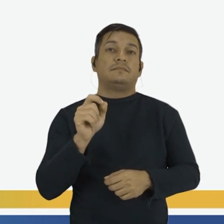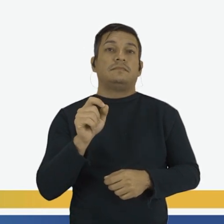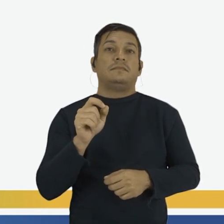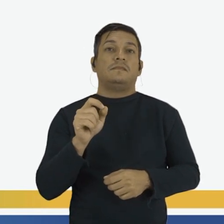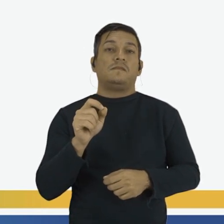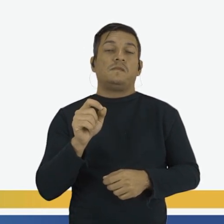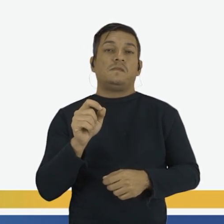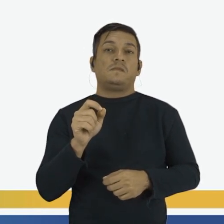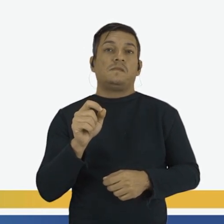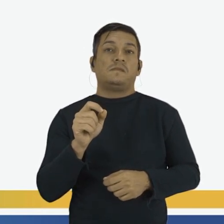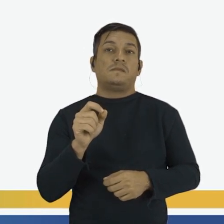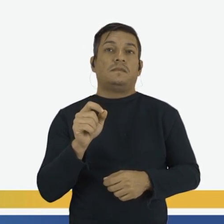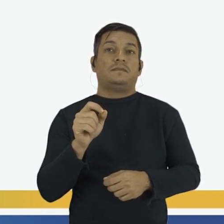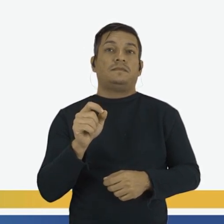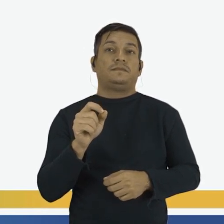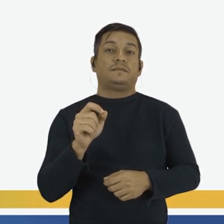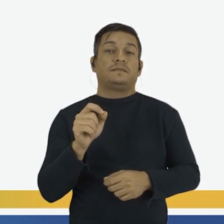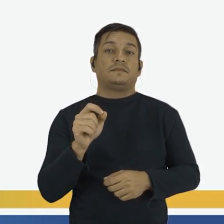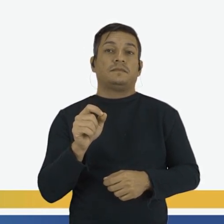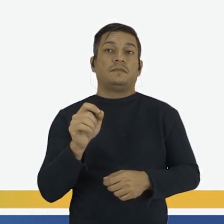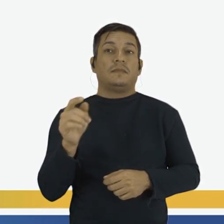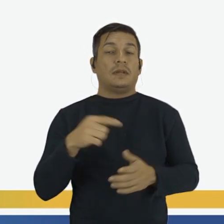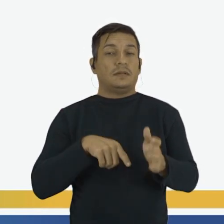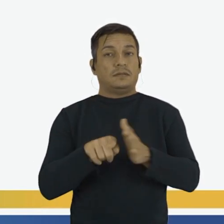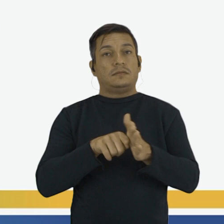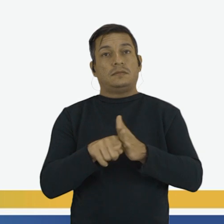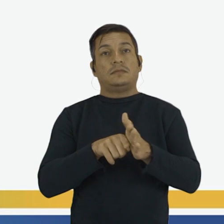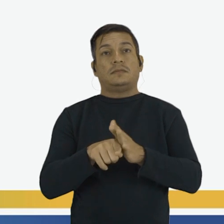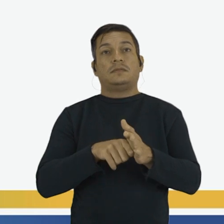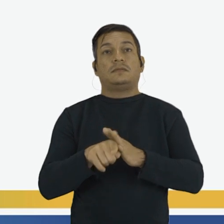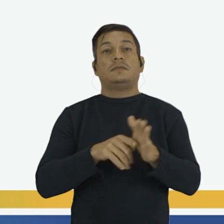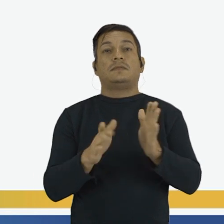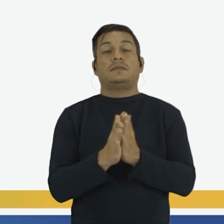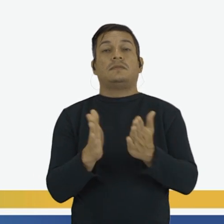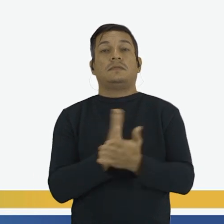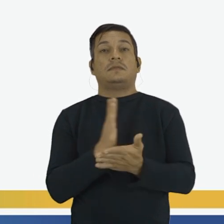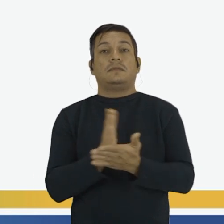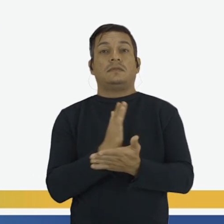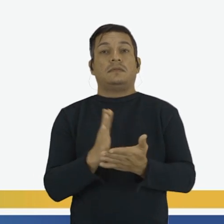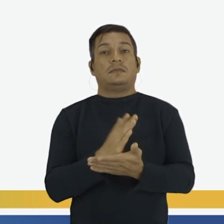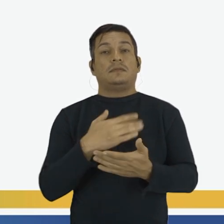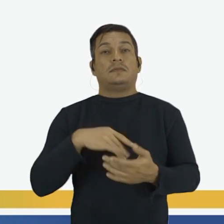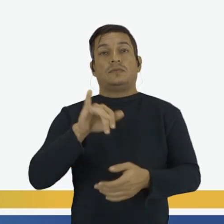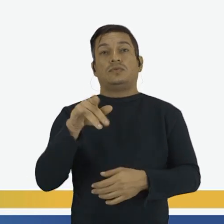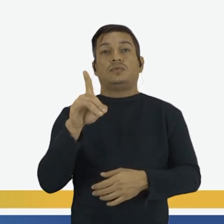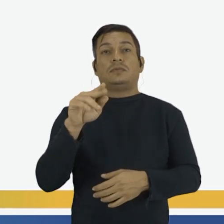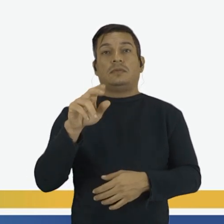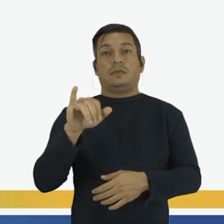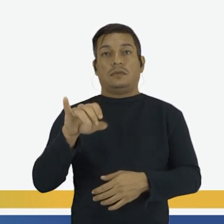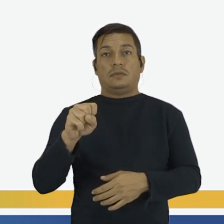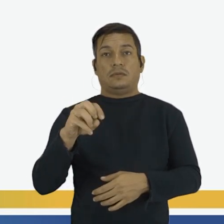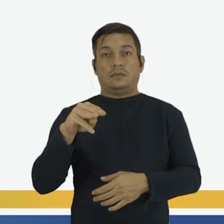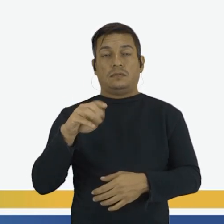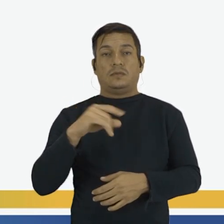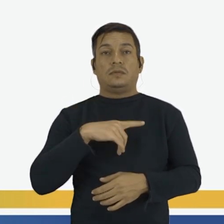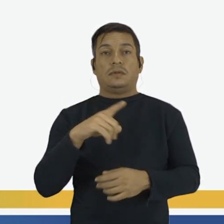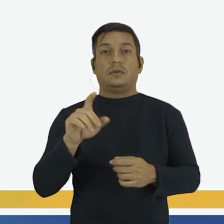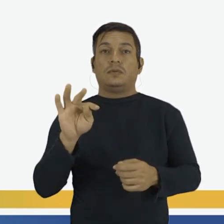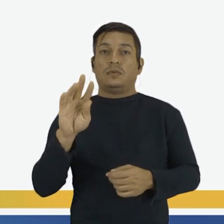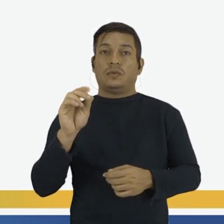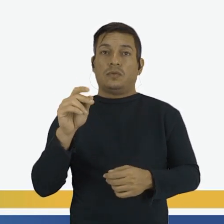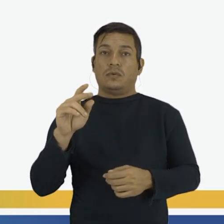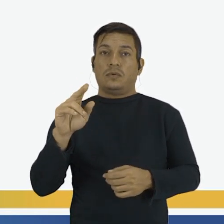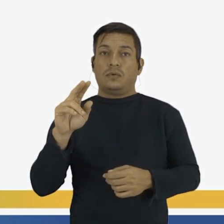como uma forma de pesquisa sobre esses livros, tá? No judaísmo, nós temos o Torá,